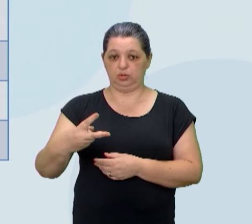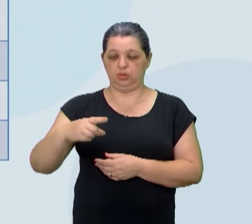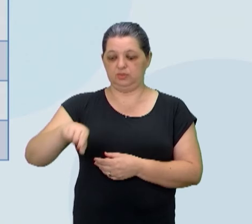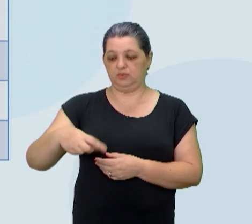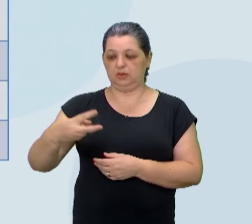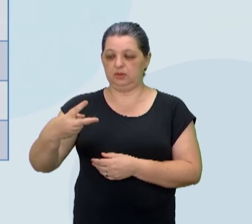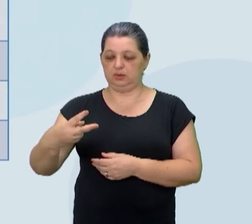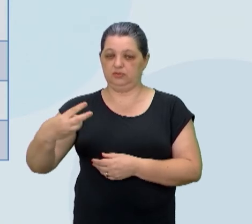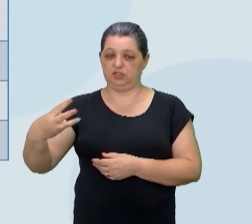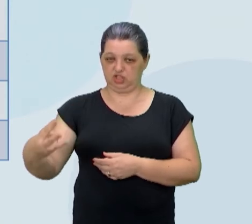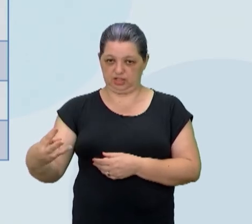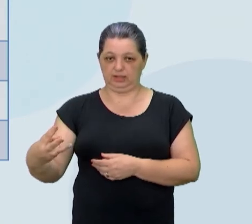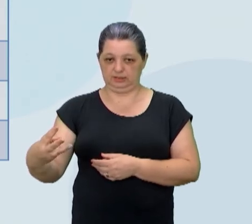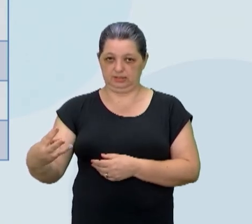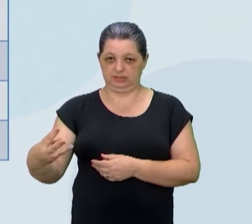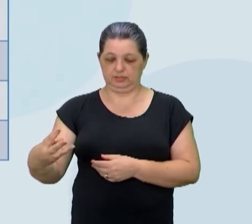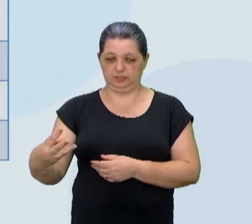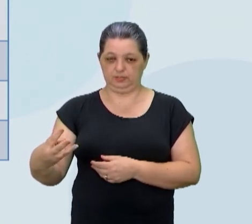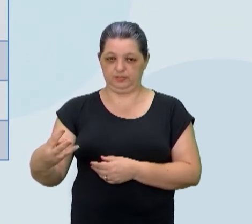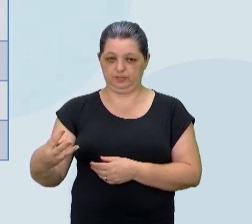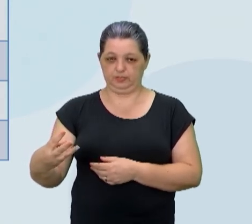de 2,23.